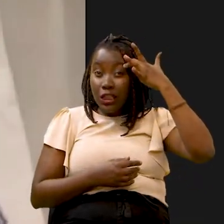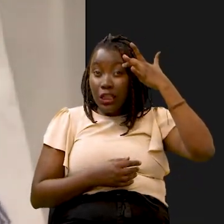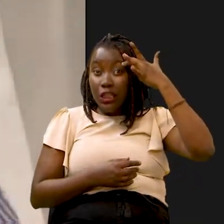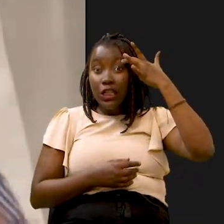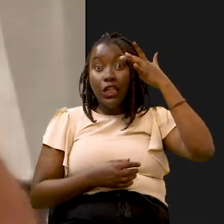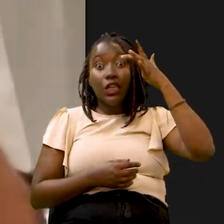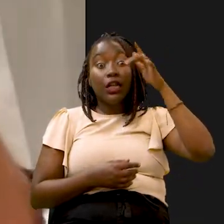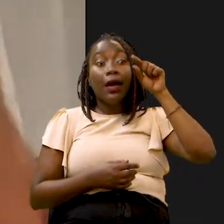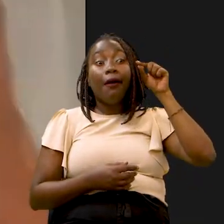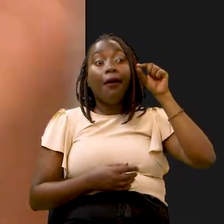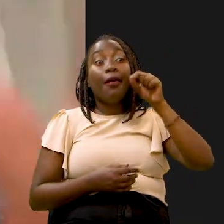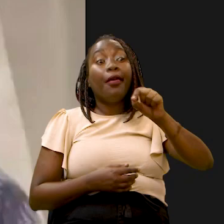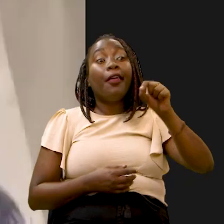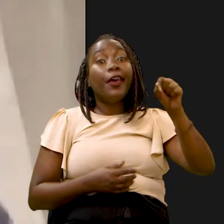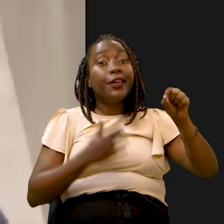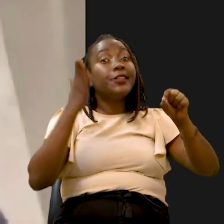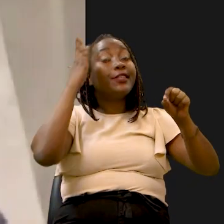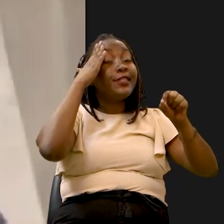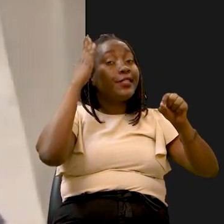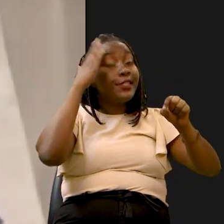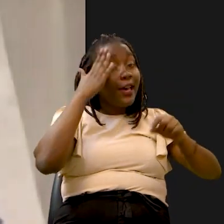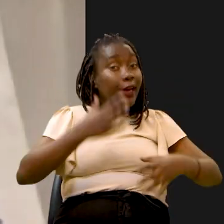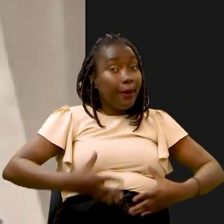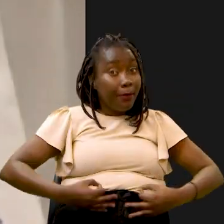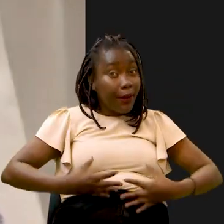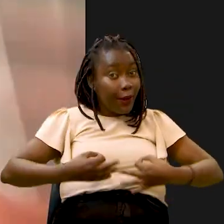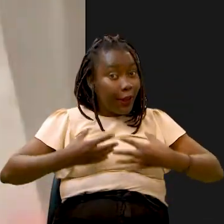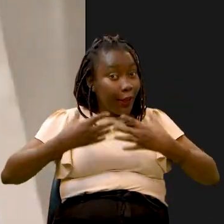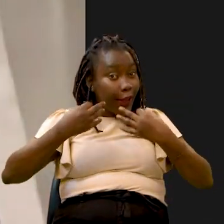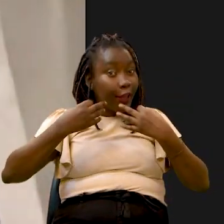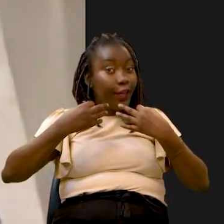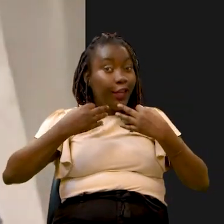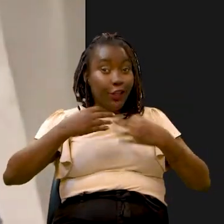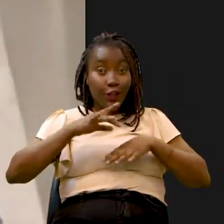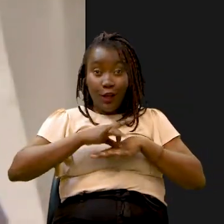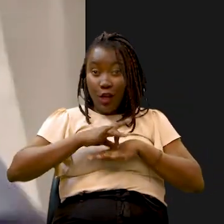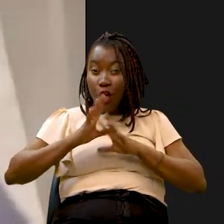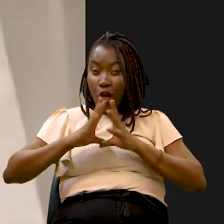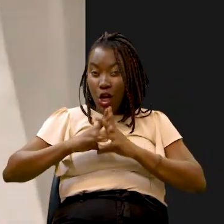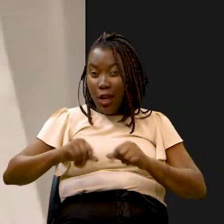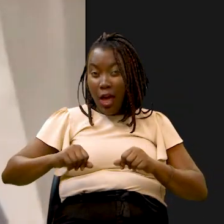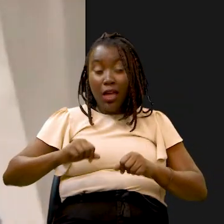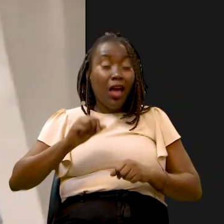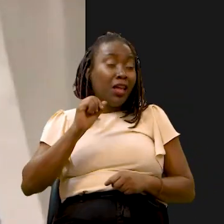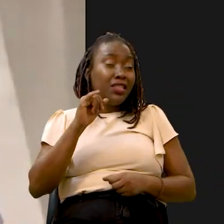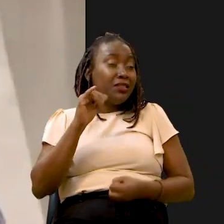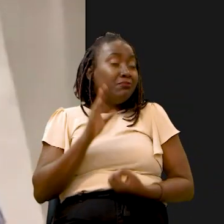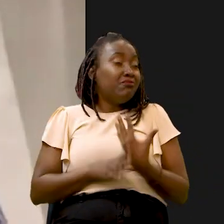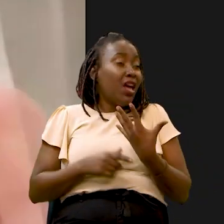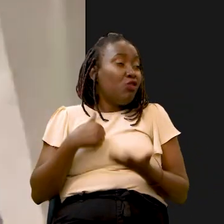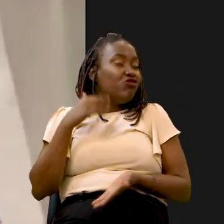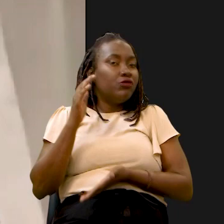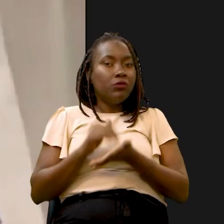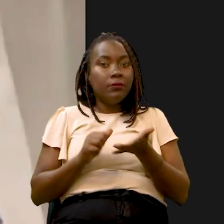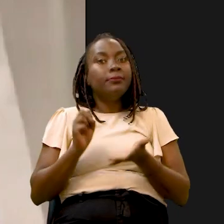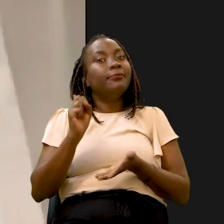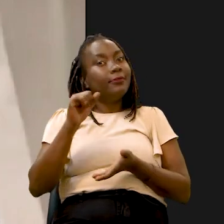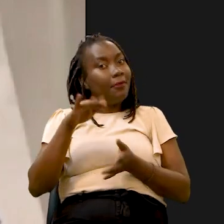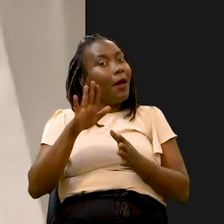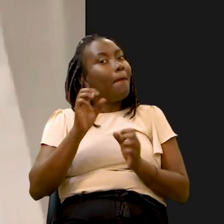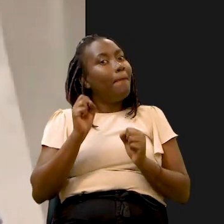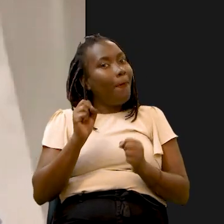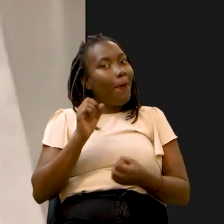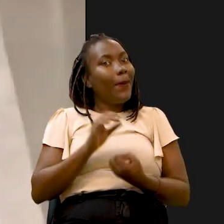pessoas, aquelas que sabem que o câncer de pele é altamente curável, falar, se aparecer, eu vou lá e